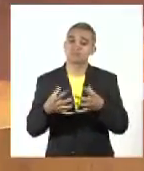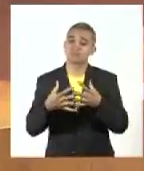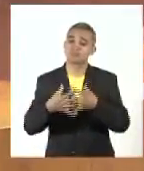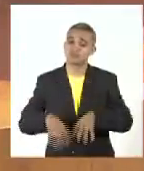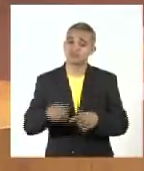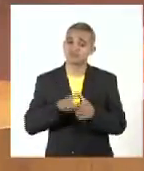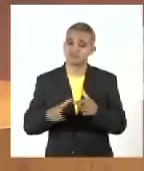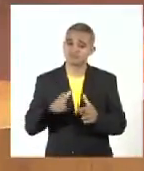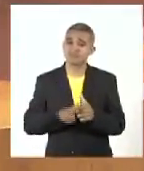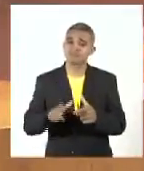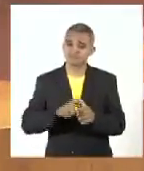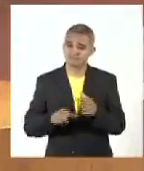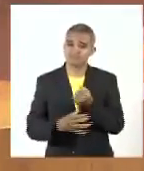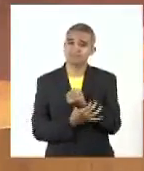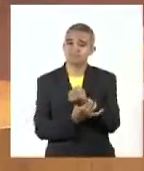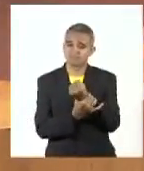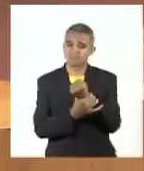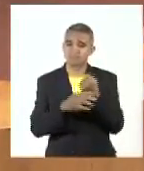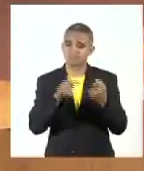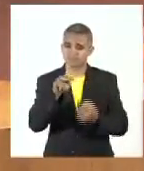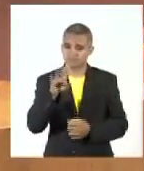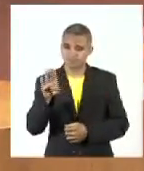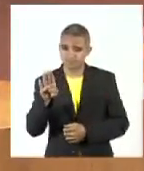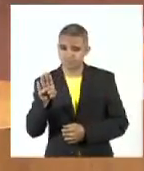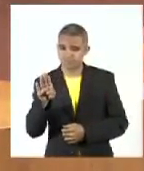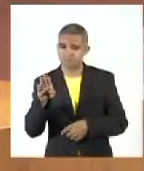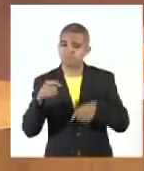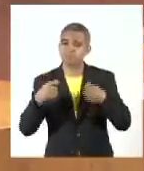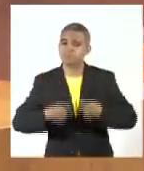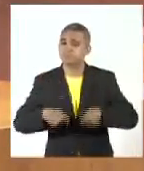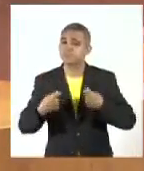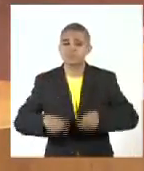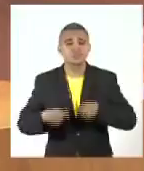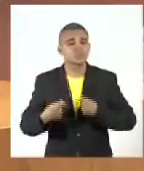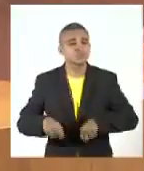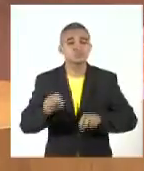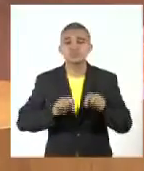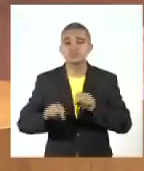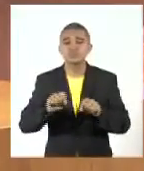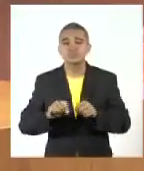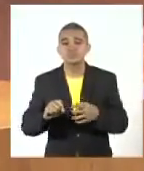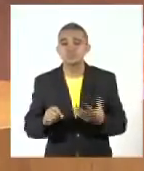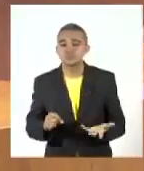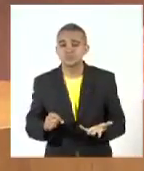pública, realmente precisa de força